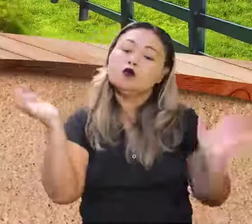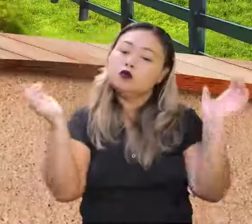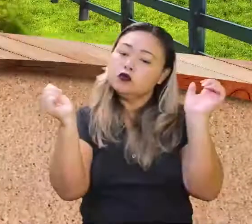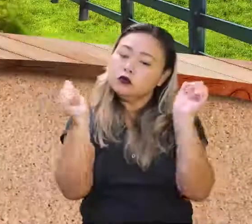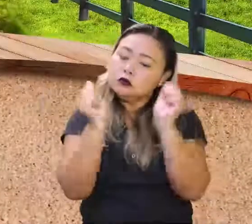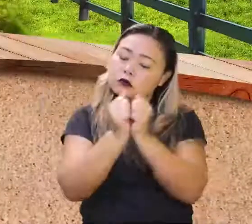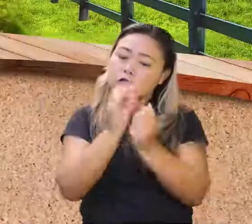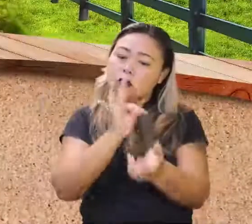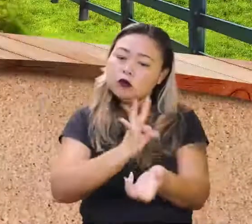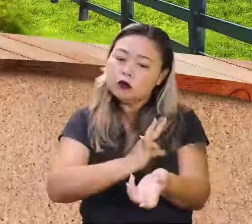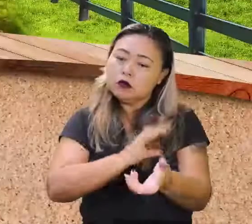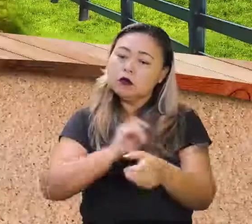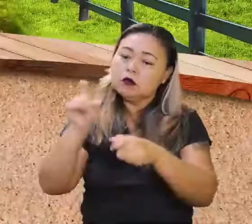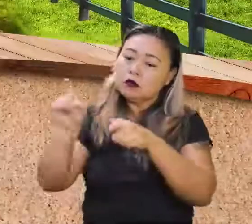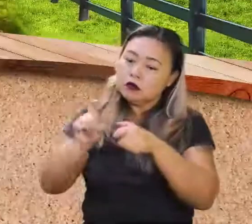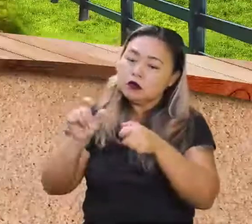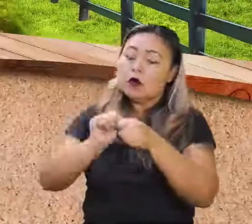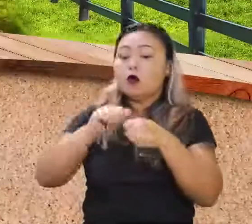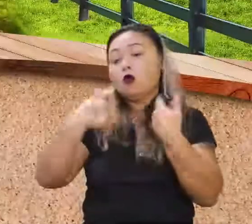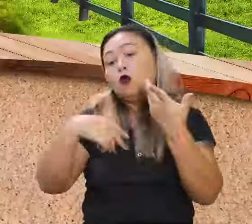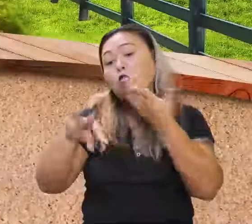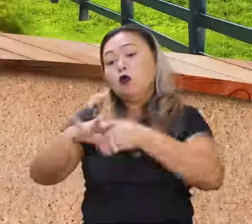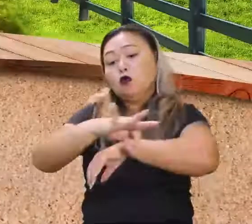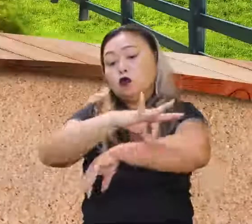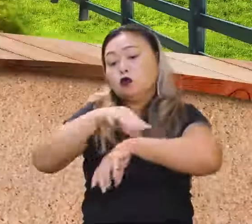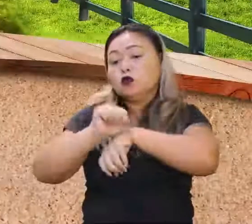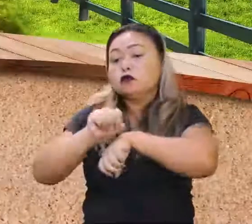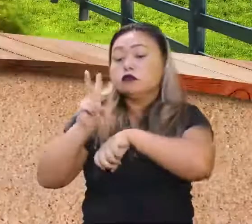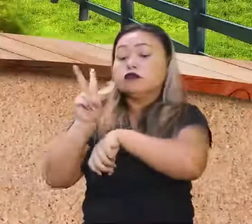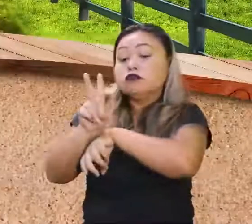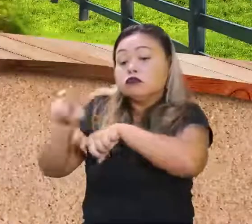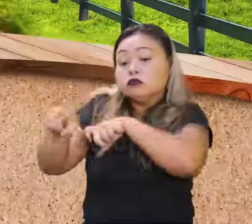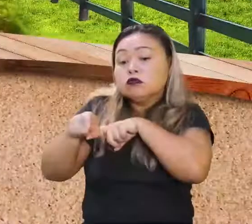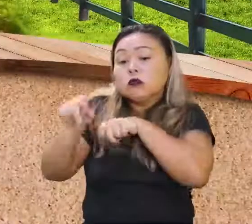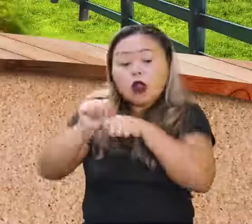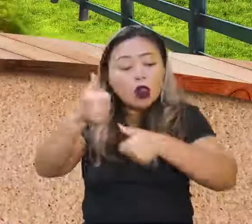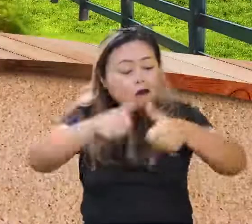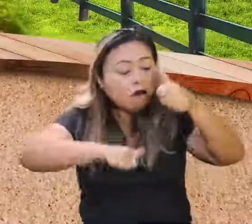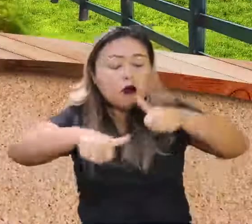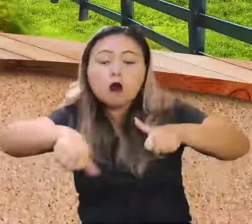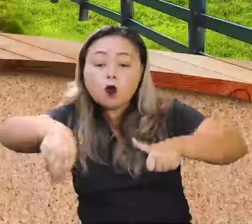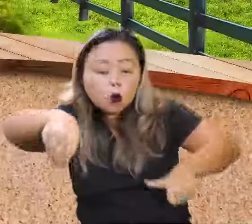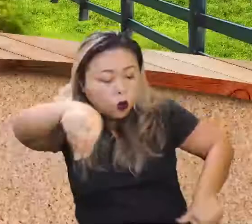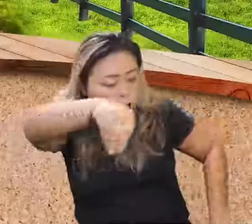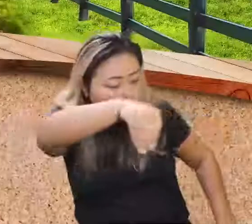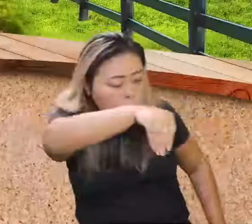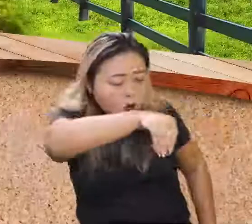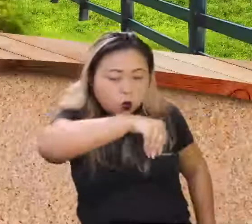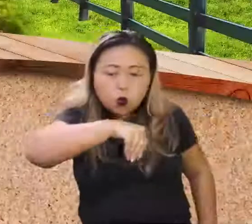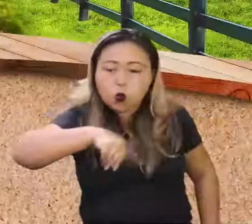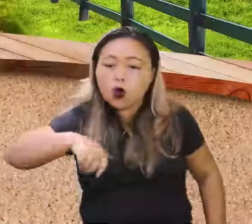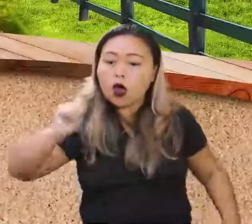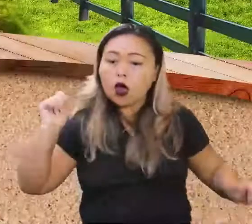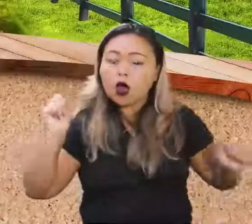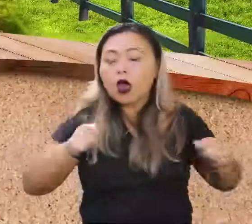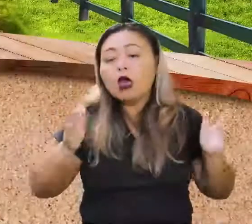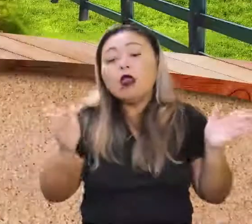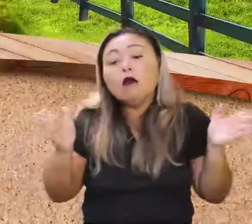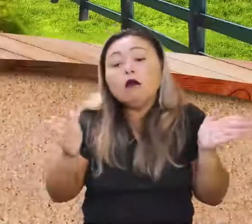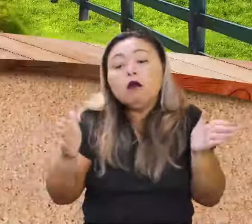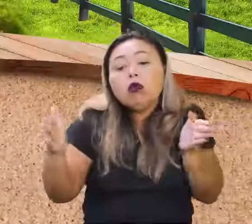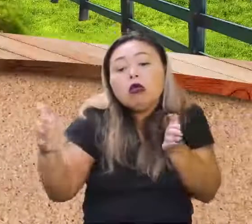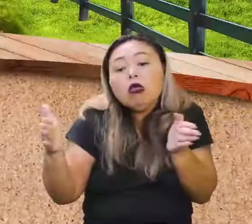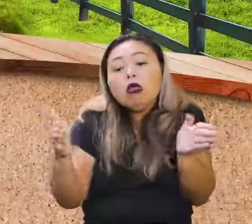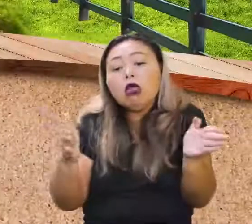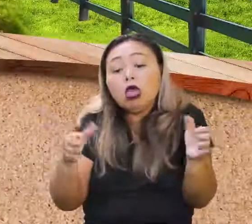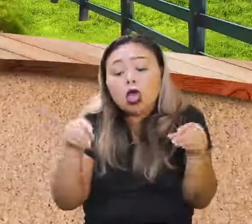com um técnico agropecuário, um engenheiro agrônomo, um levantamento da sua área. Se a sua área comporta, se você tem uma área pequena,